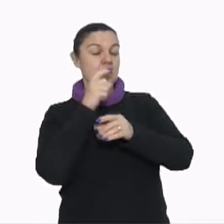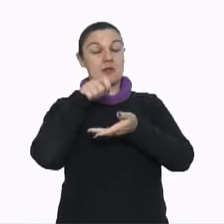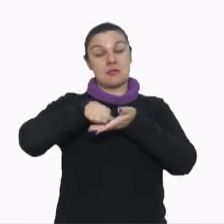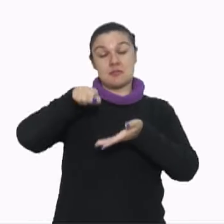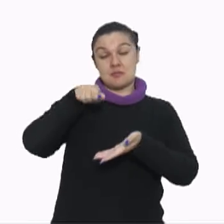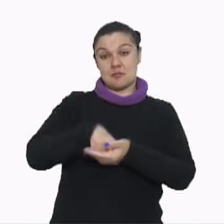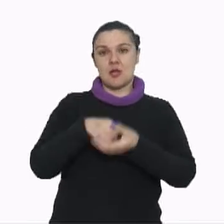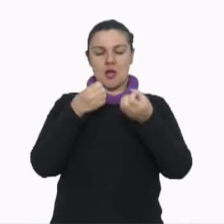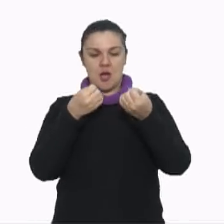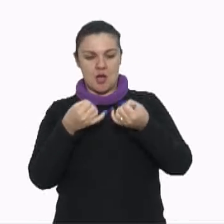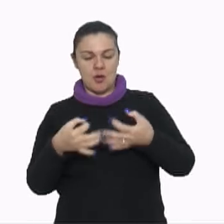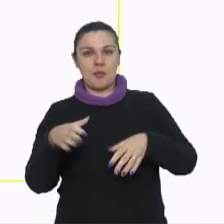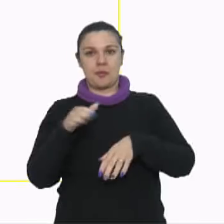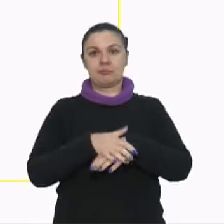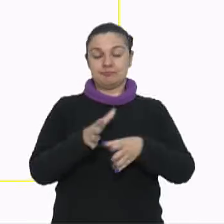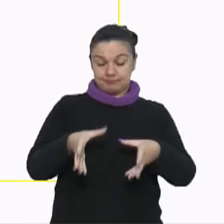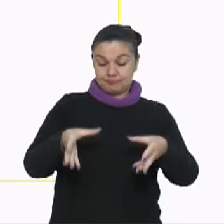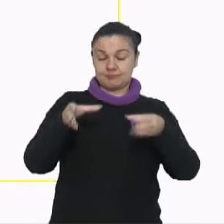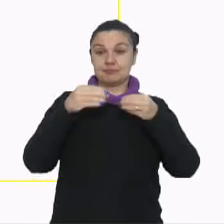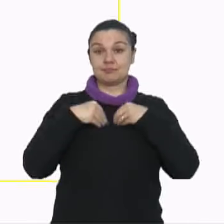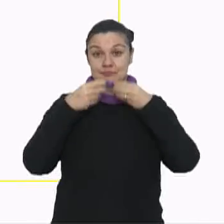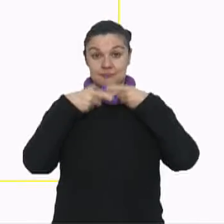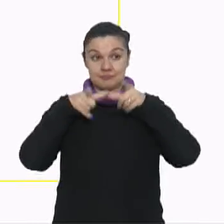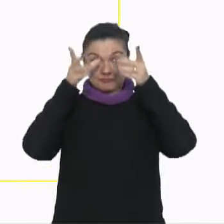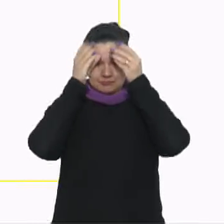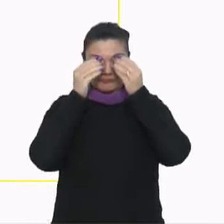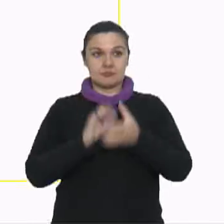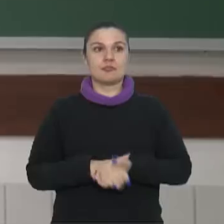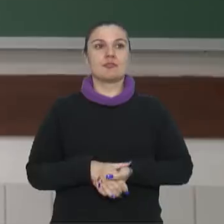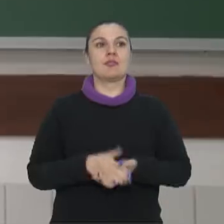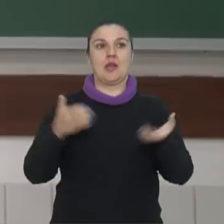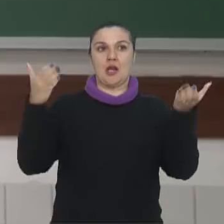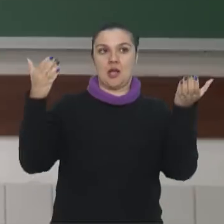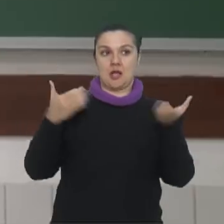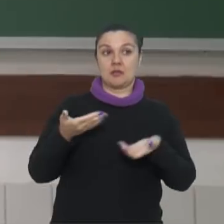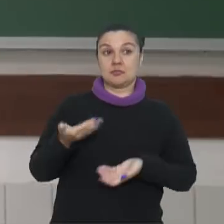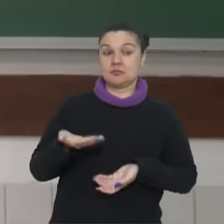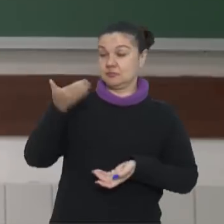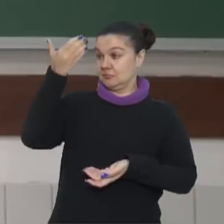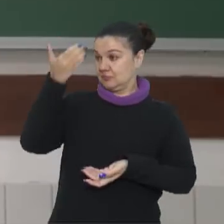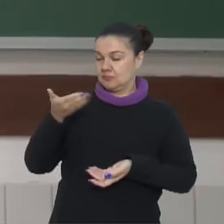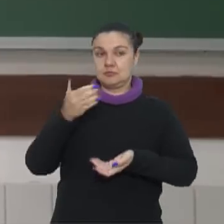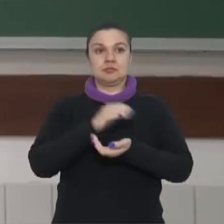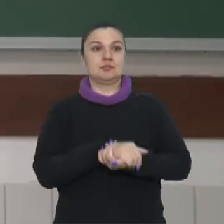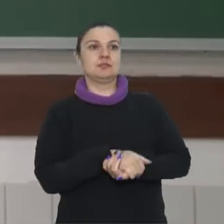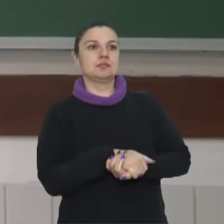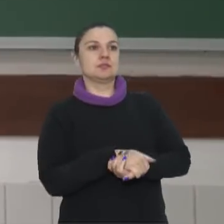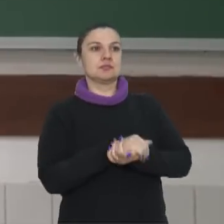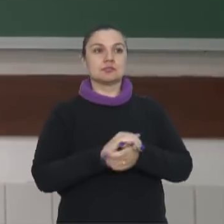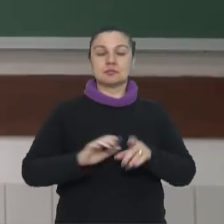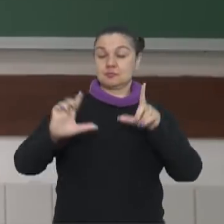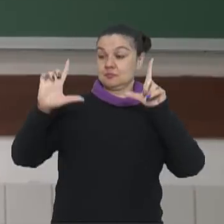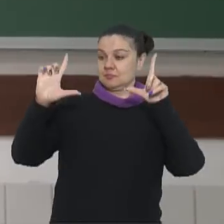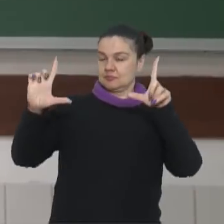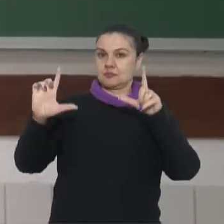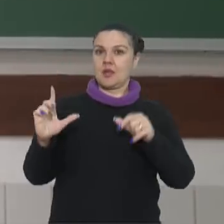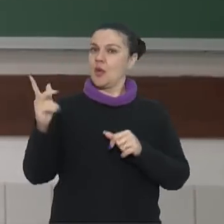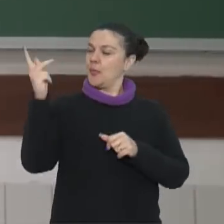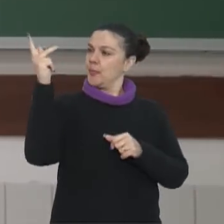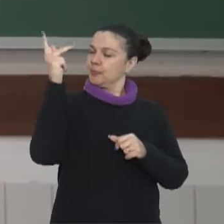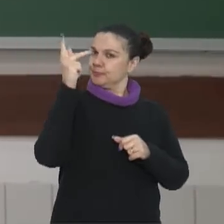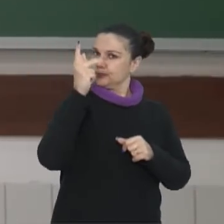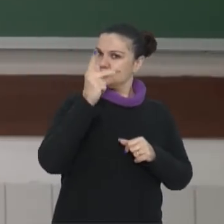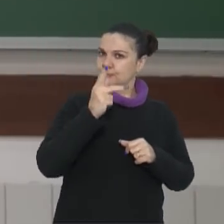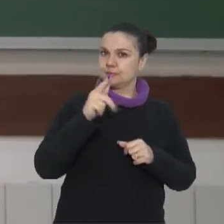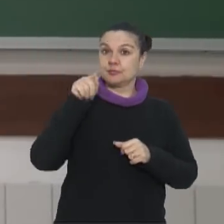escrita, algumas marcas linguísticas. Vamos lá? Para começar a entrar no nosso tema, eu coloquei aqui para você uma